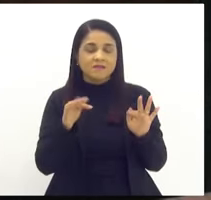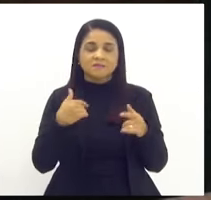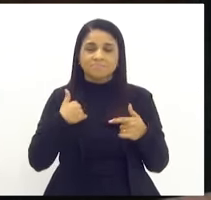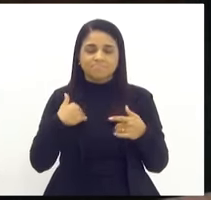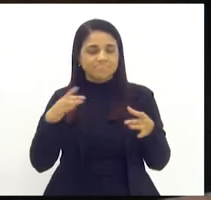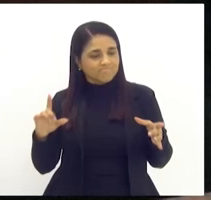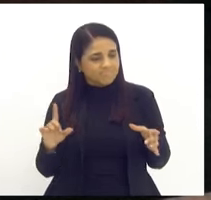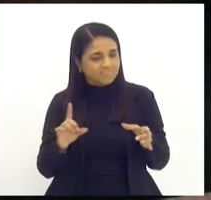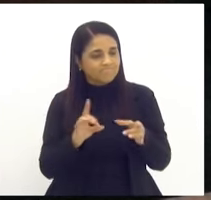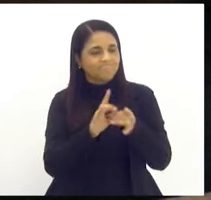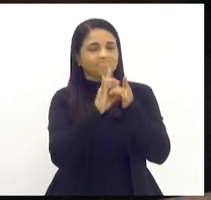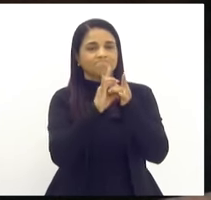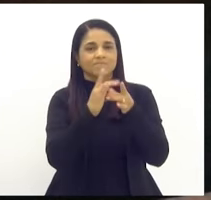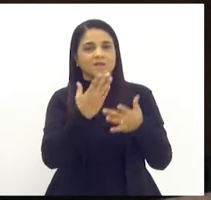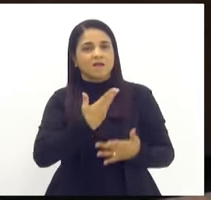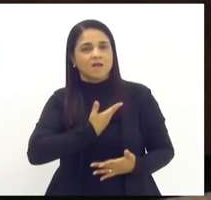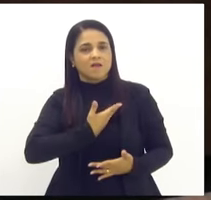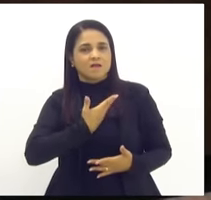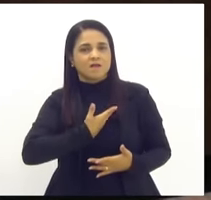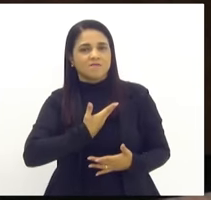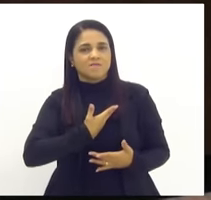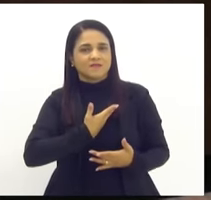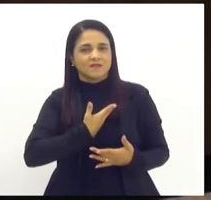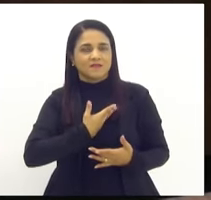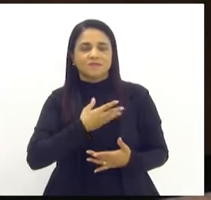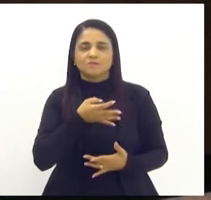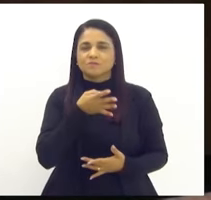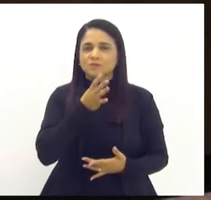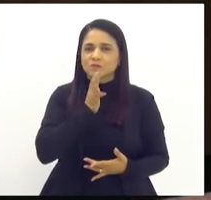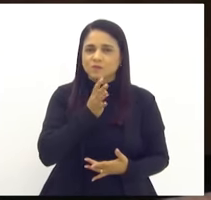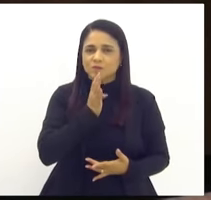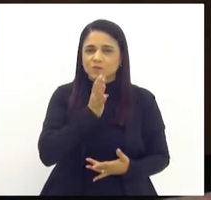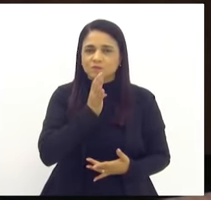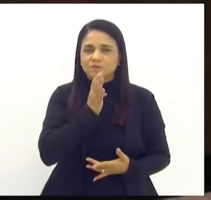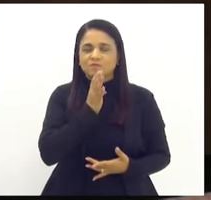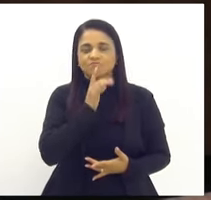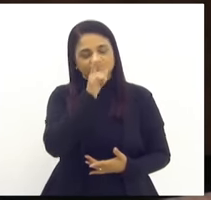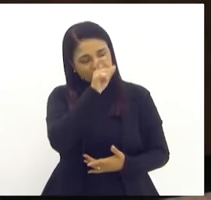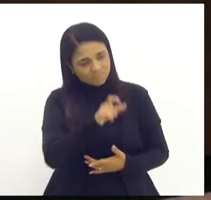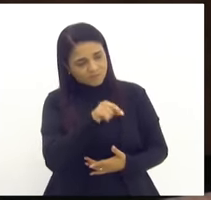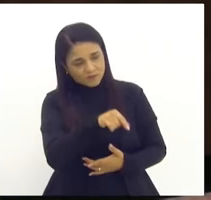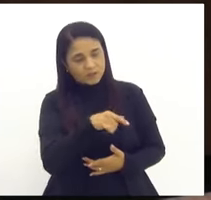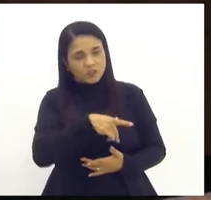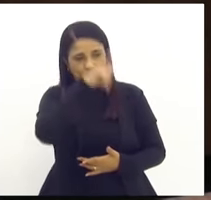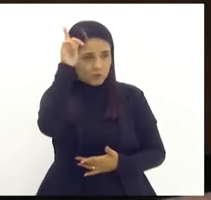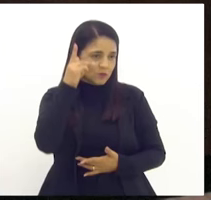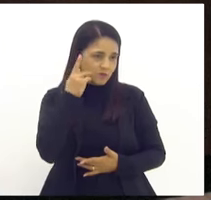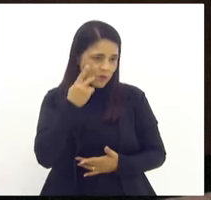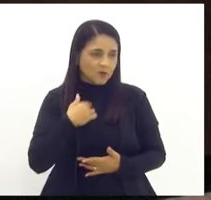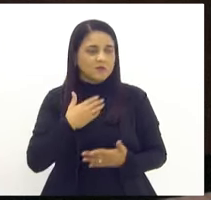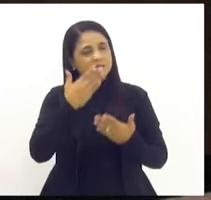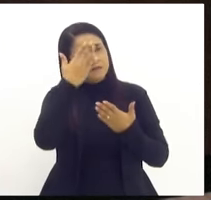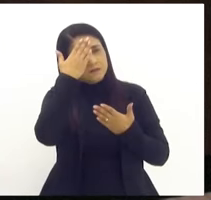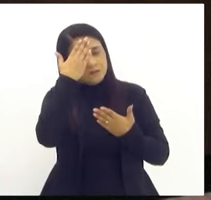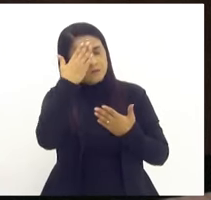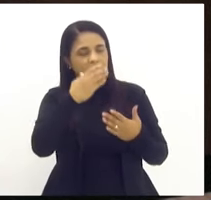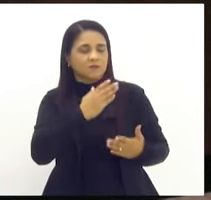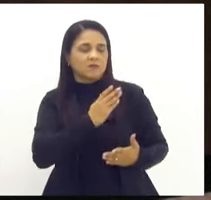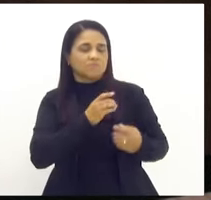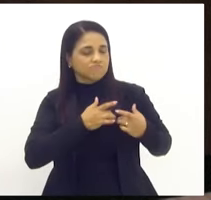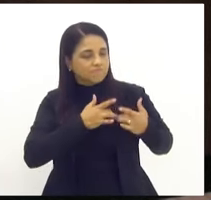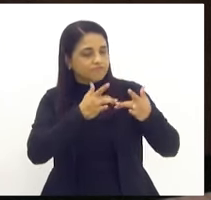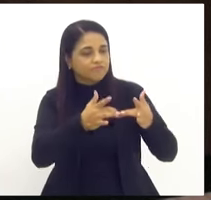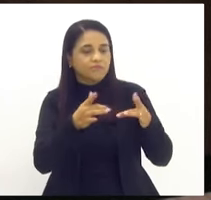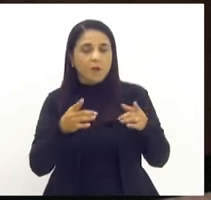ainda a nossa amizade e o meu reconhecimento por você saiba da gratidão por ser